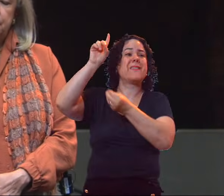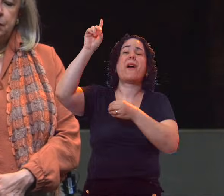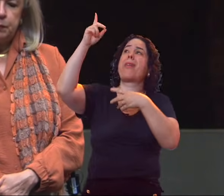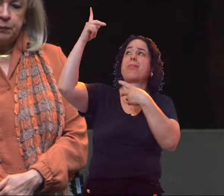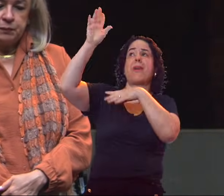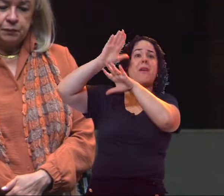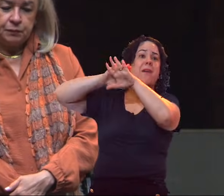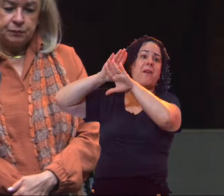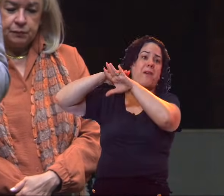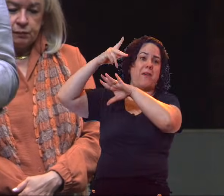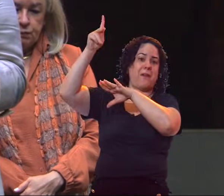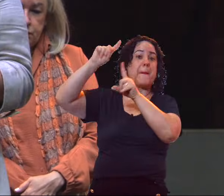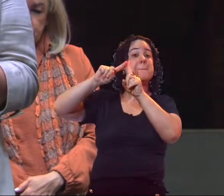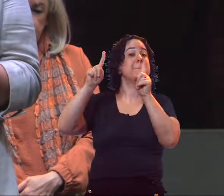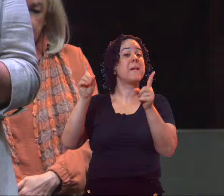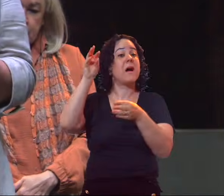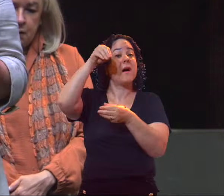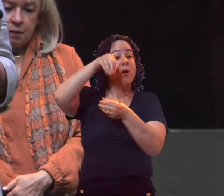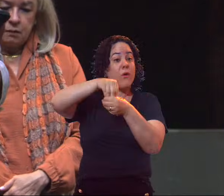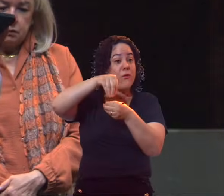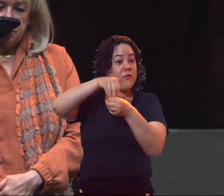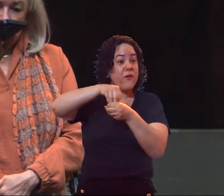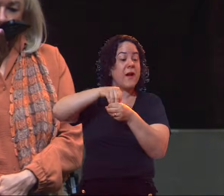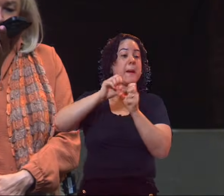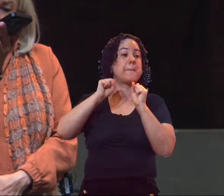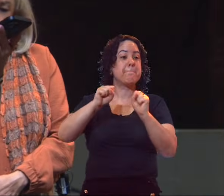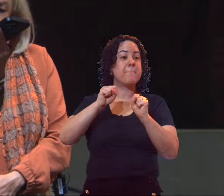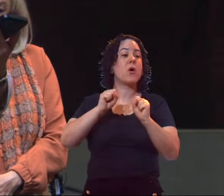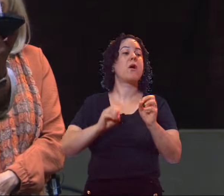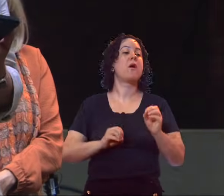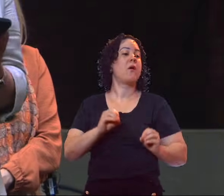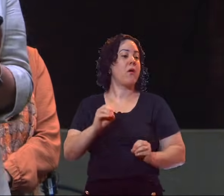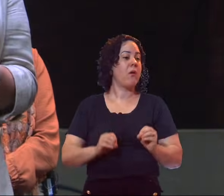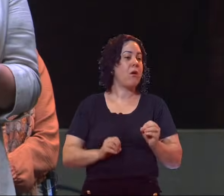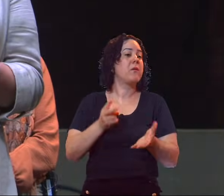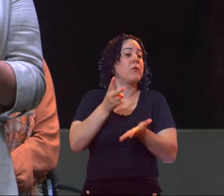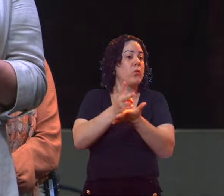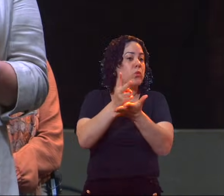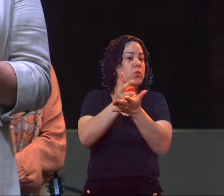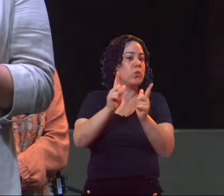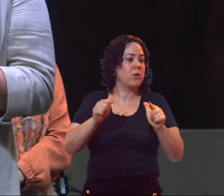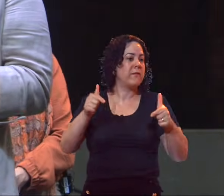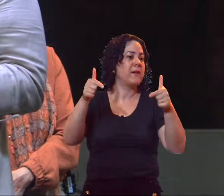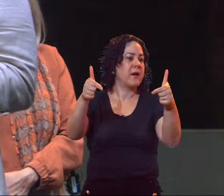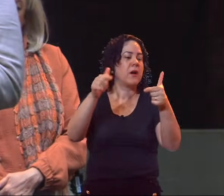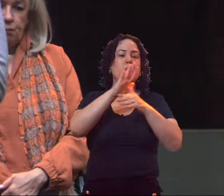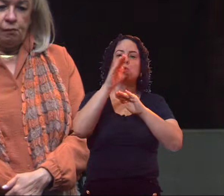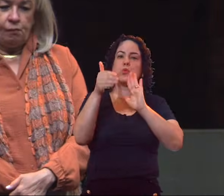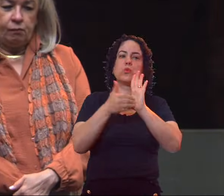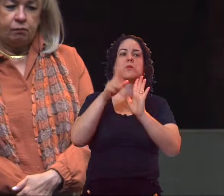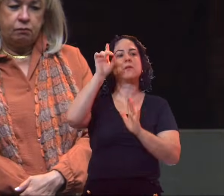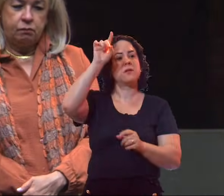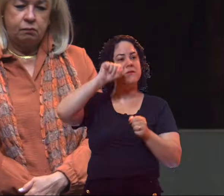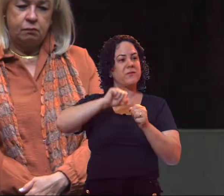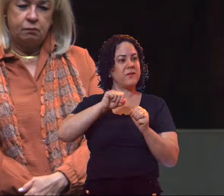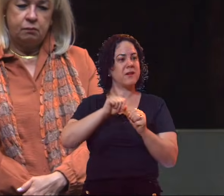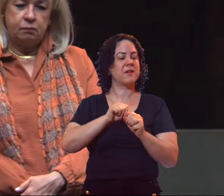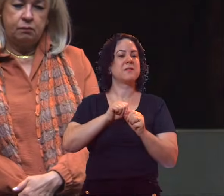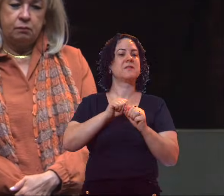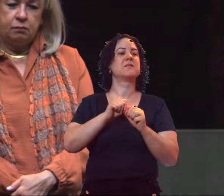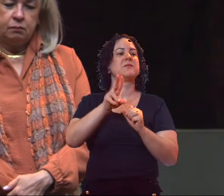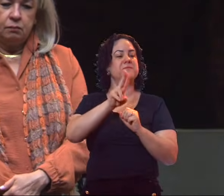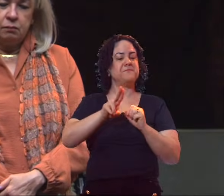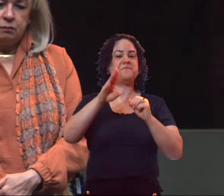dele. E as ofertas é para que a obra continue avançando. Tudo aquilo que Deus tem feito através da